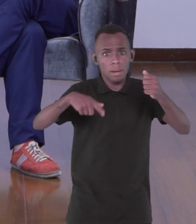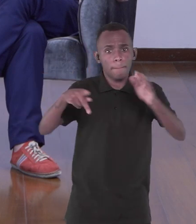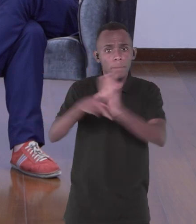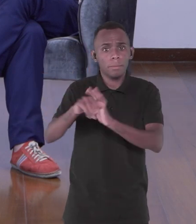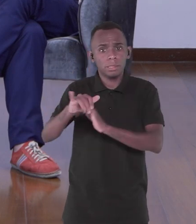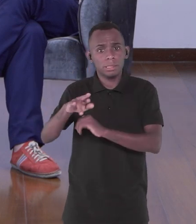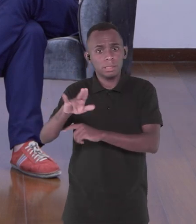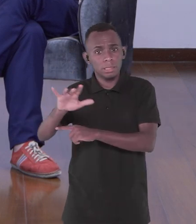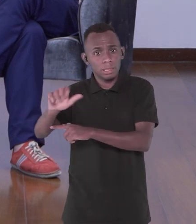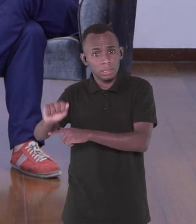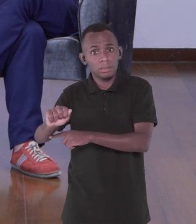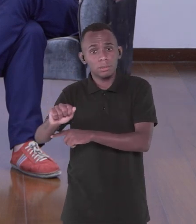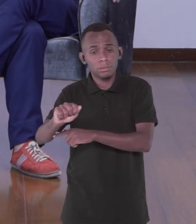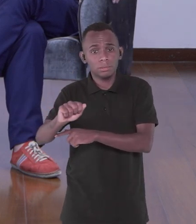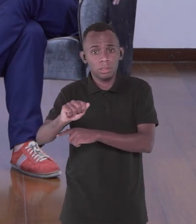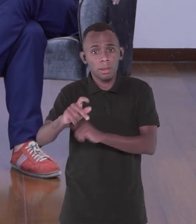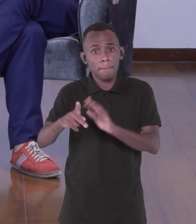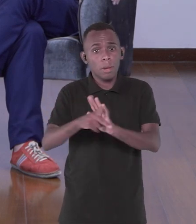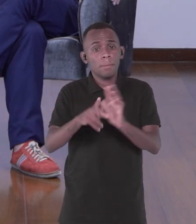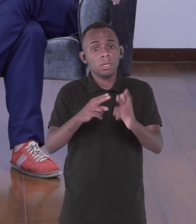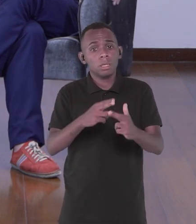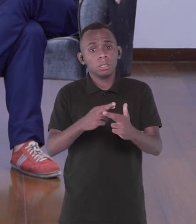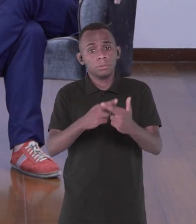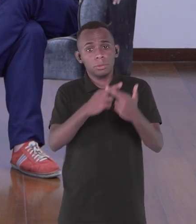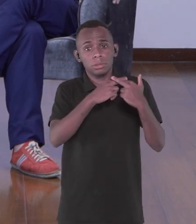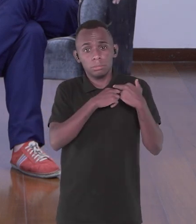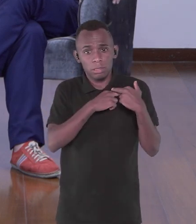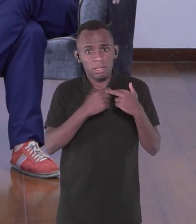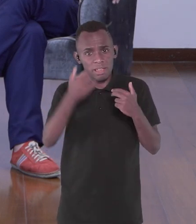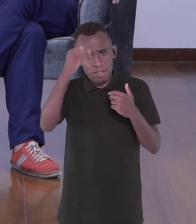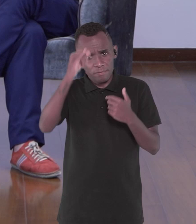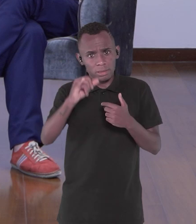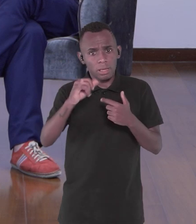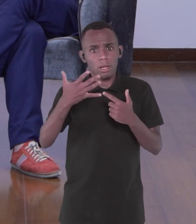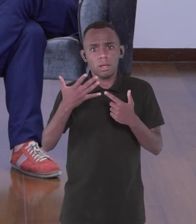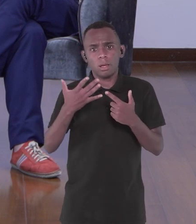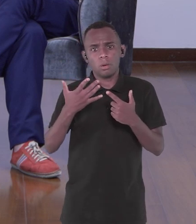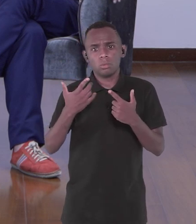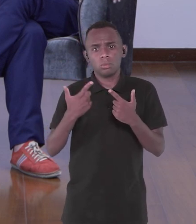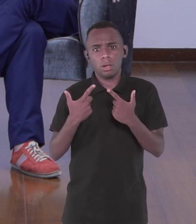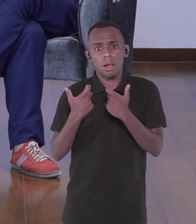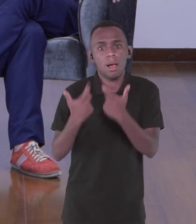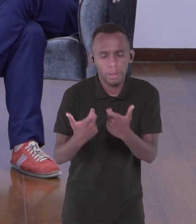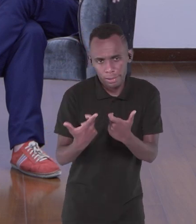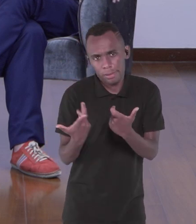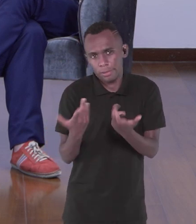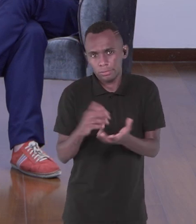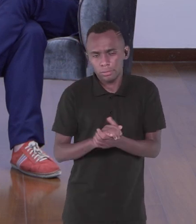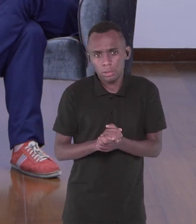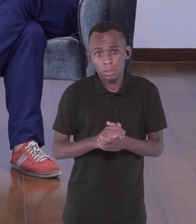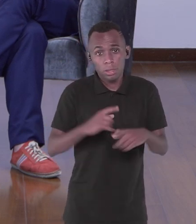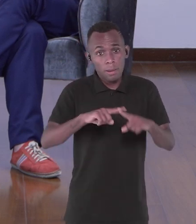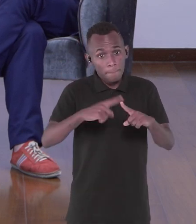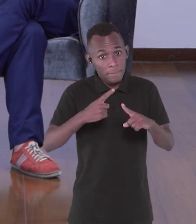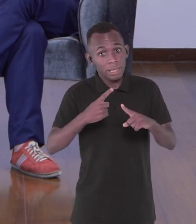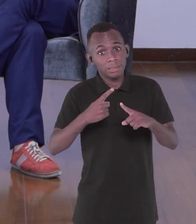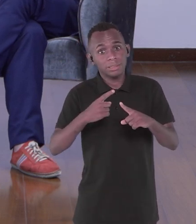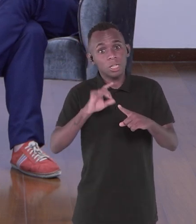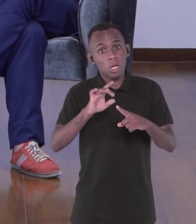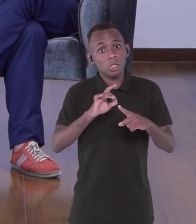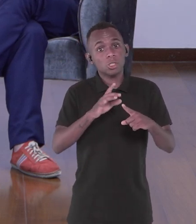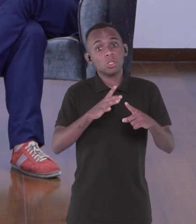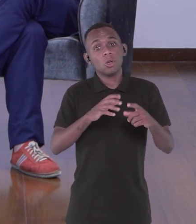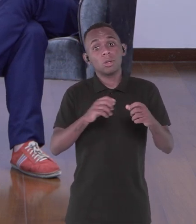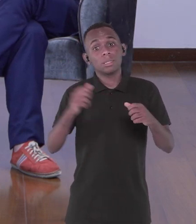sírias em nome do combate contra o terrorismo, contra o Estado Islâmico. Só que, no caminho, ele